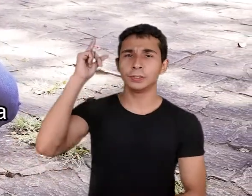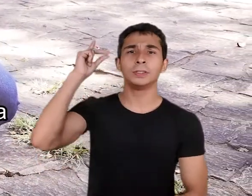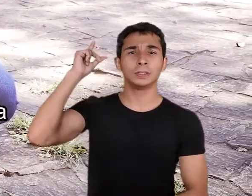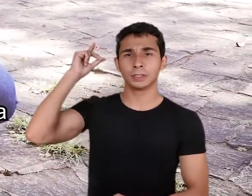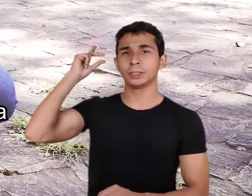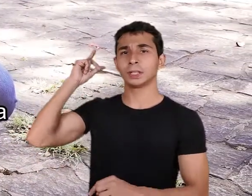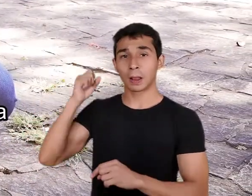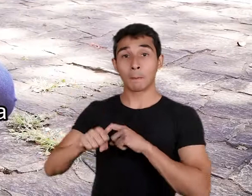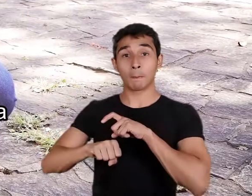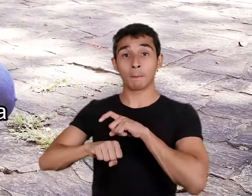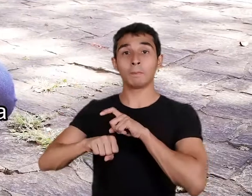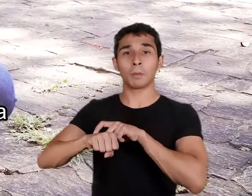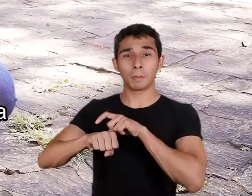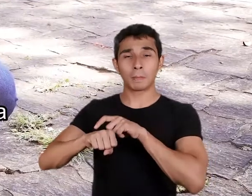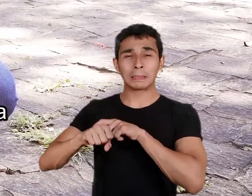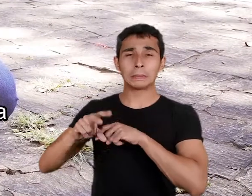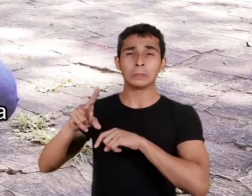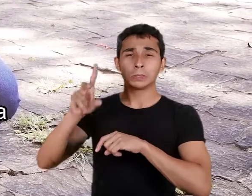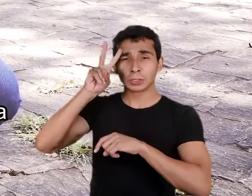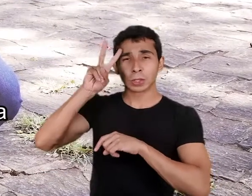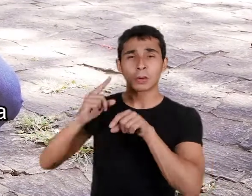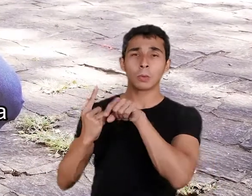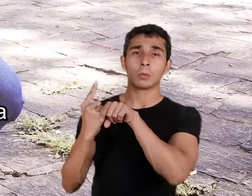antiga do que a história